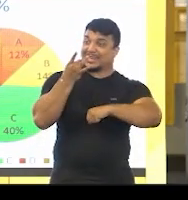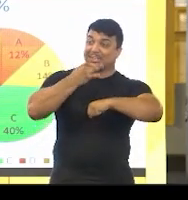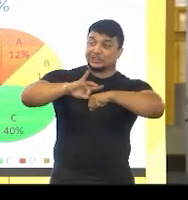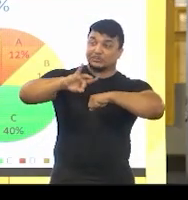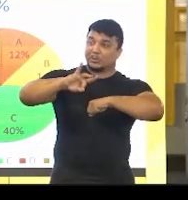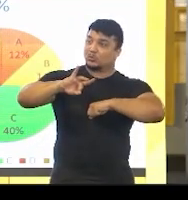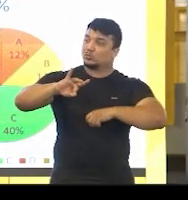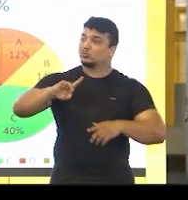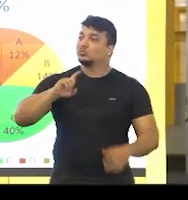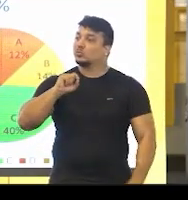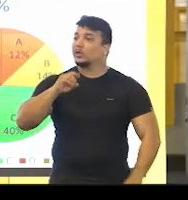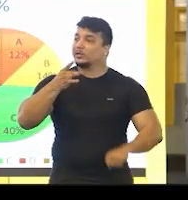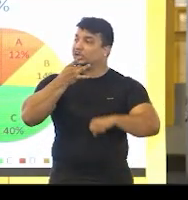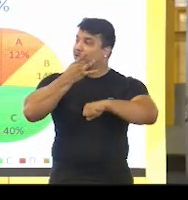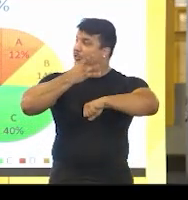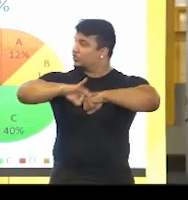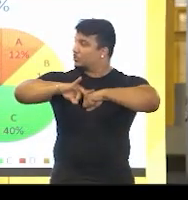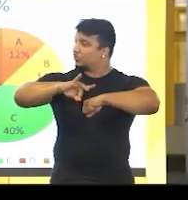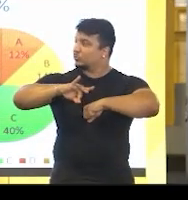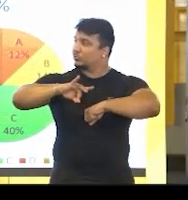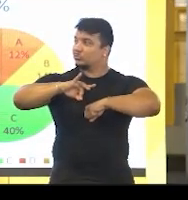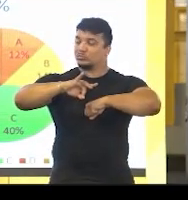inimigos